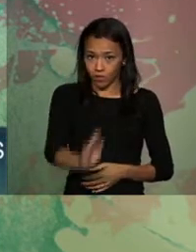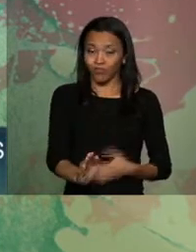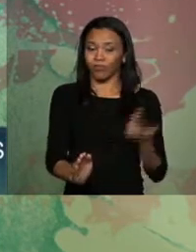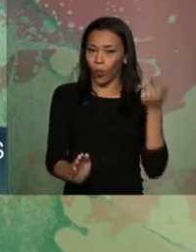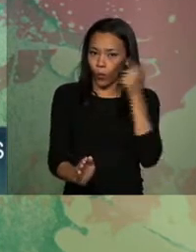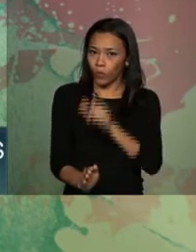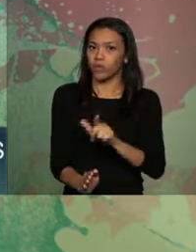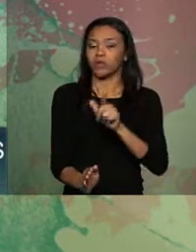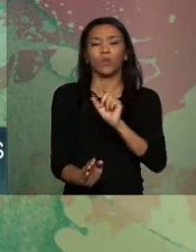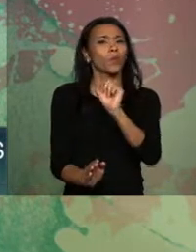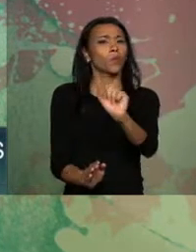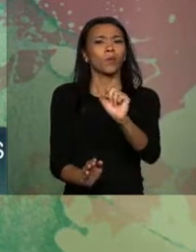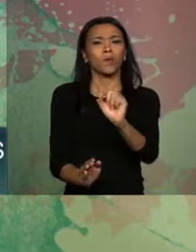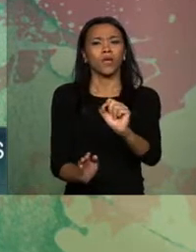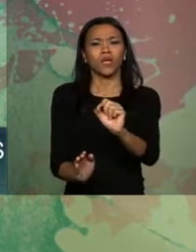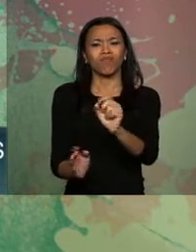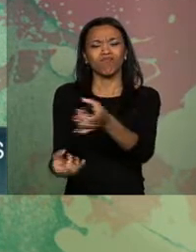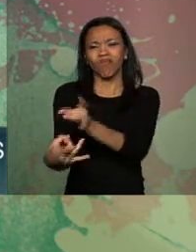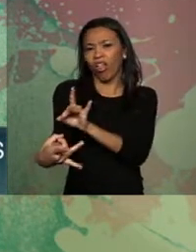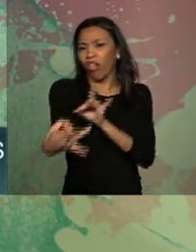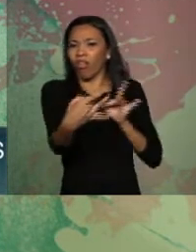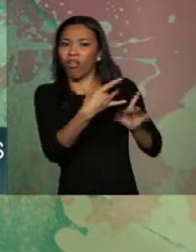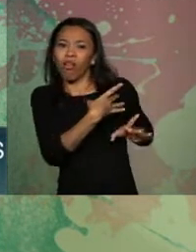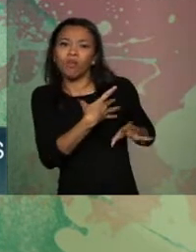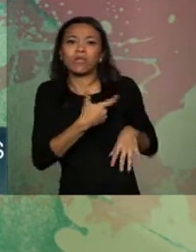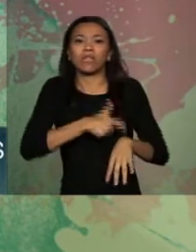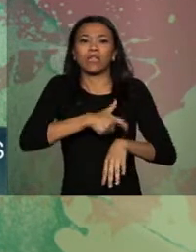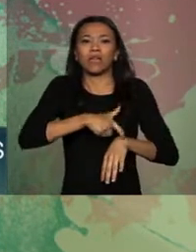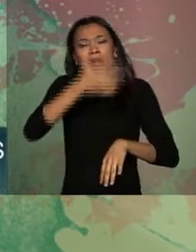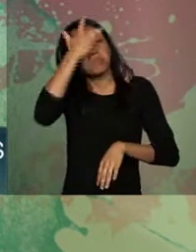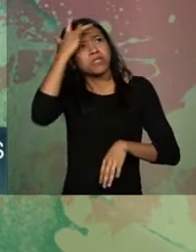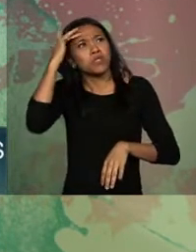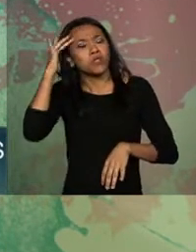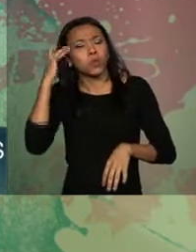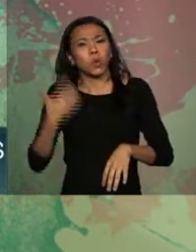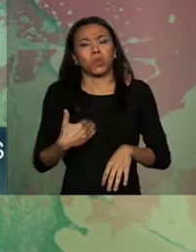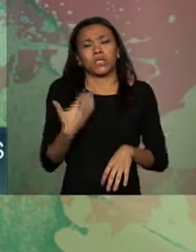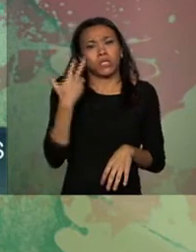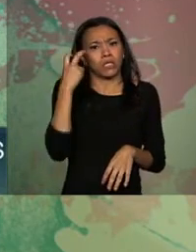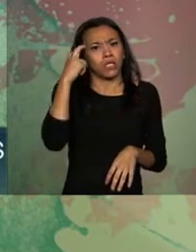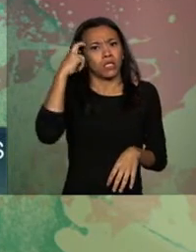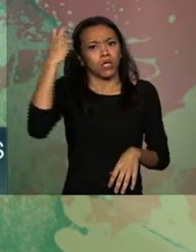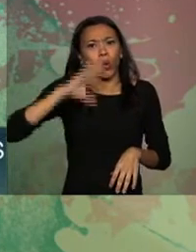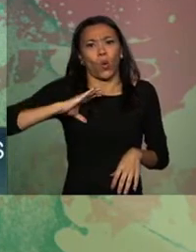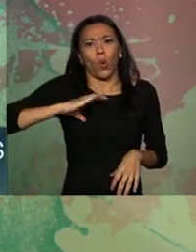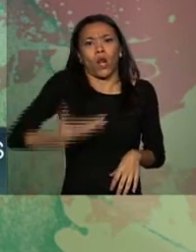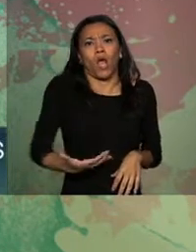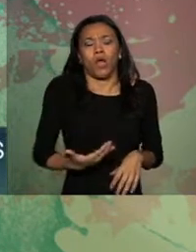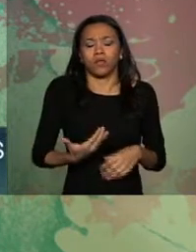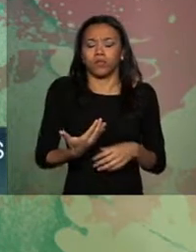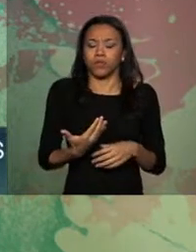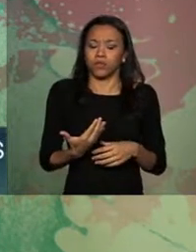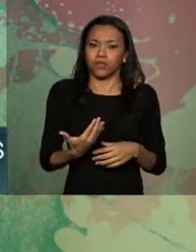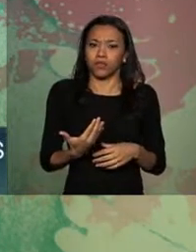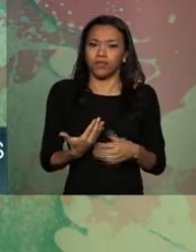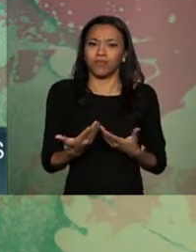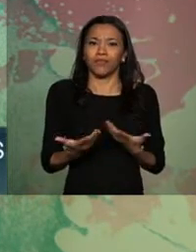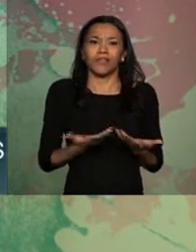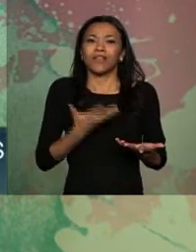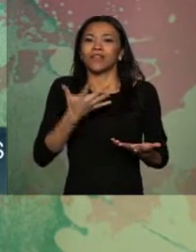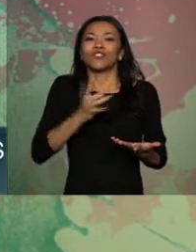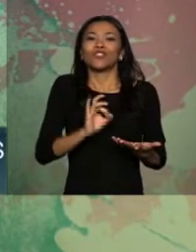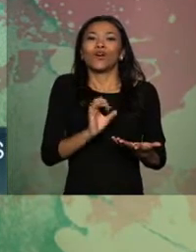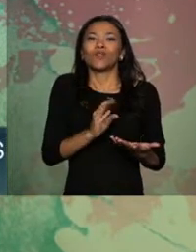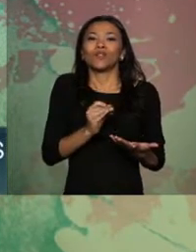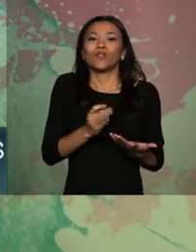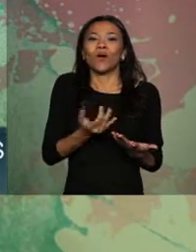Nós, no Brasil, conseguimos deixar para trás o tempo em que as pessoas de talento, coragem e ousadia ficavam à mercê